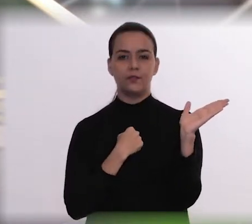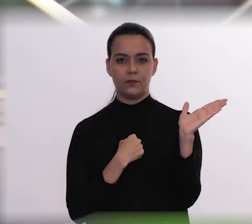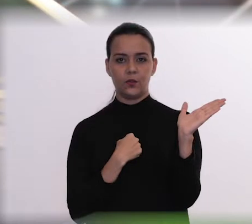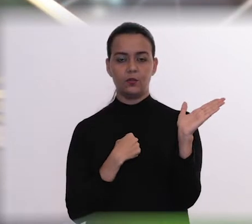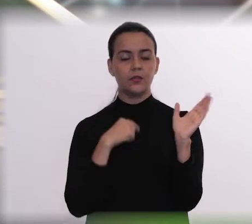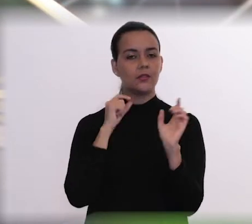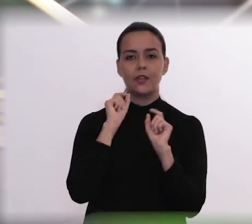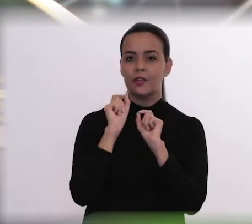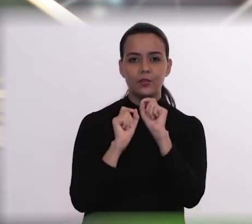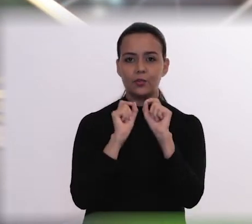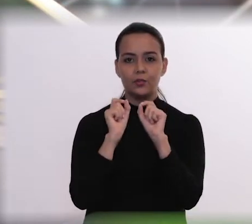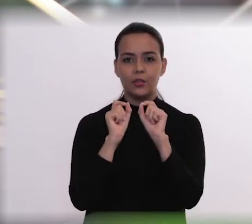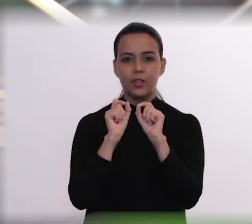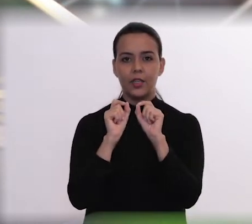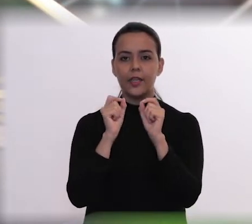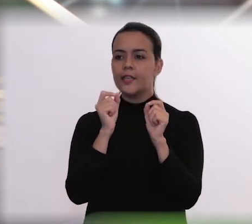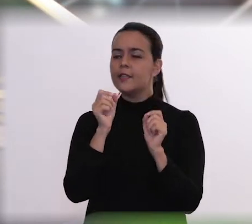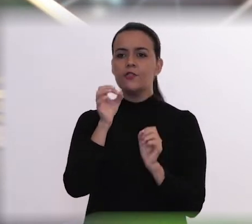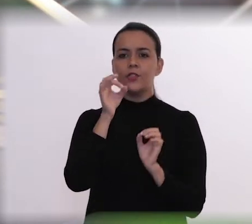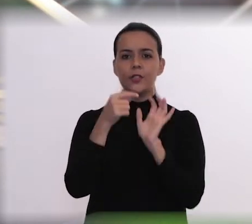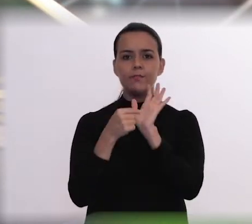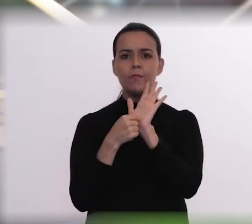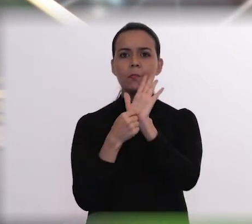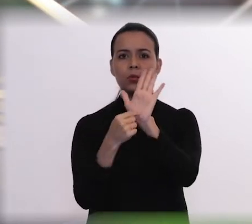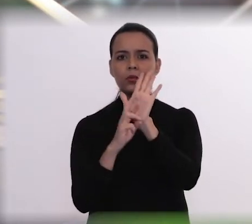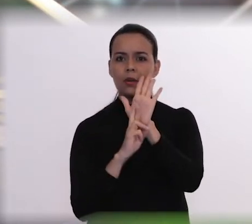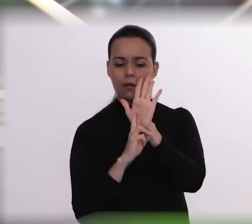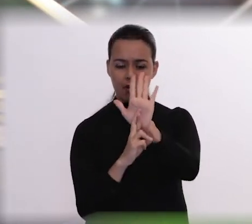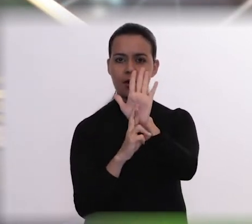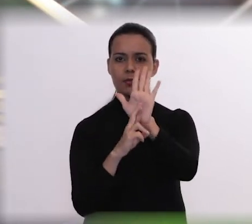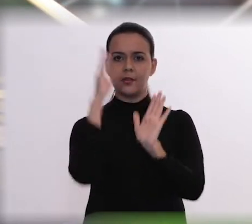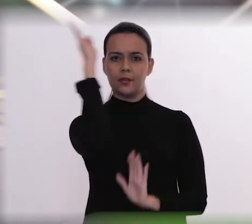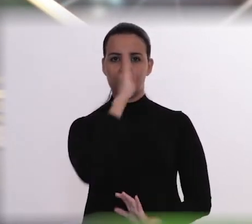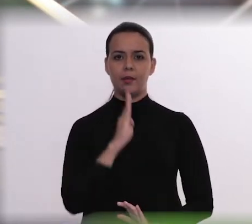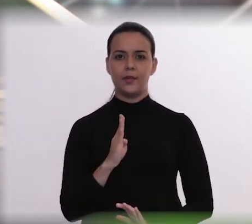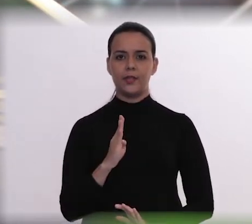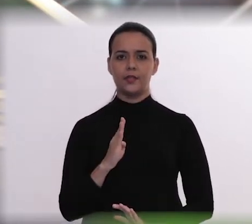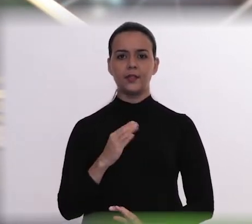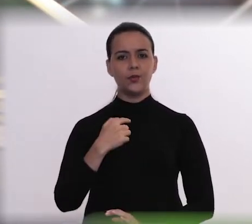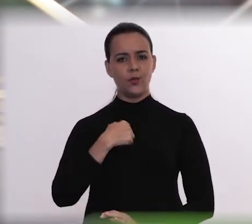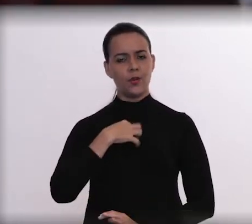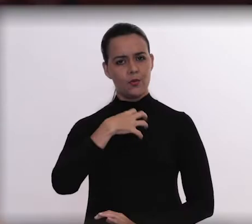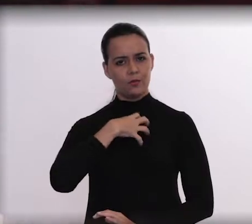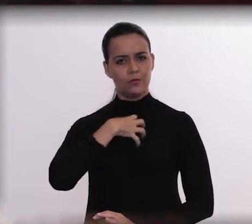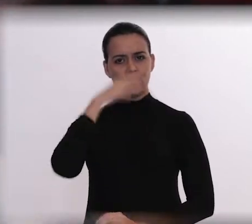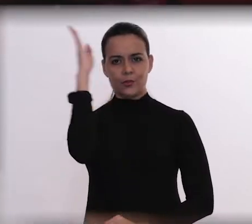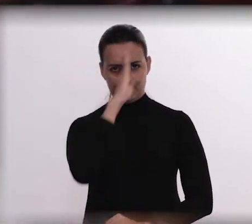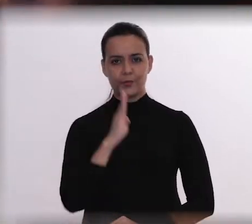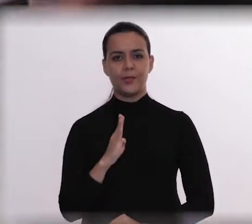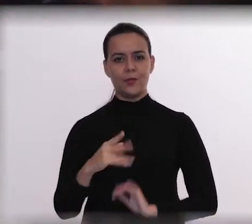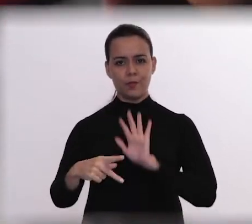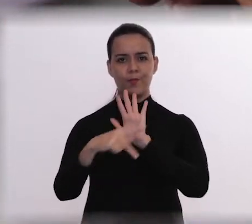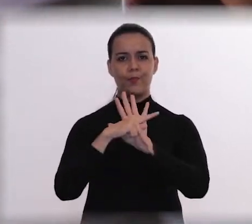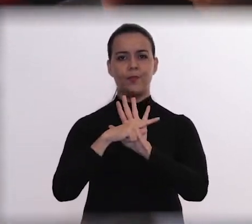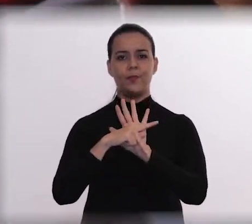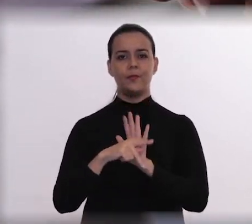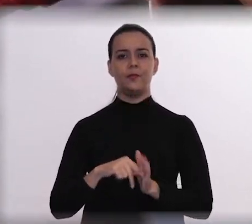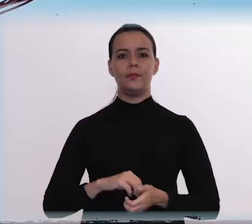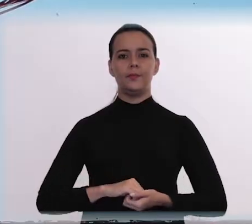lírico de se fundir com o Brasil, né? Eu não amo o Brasil, eu sou o Brasil, diz o Mário de Andrade.